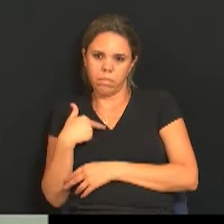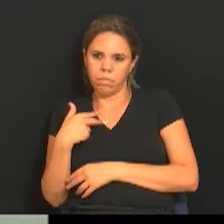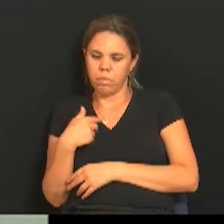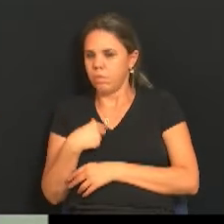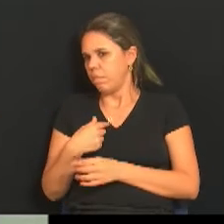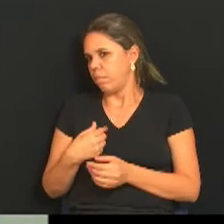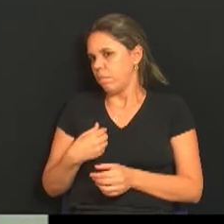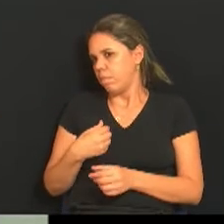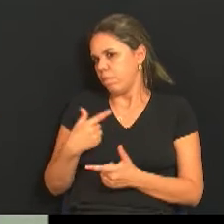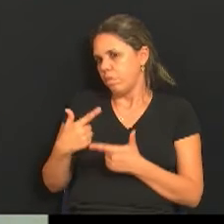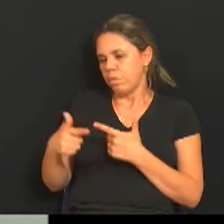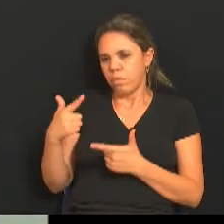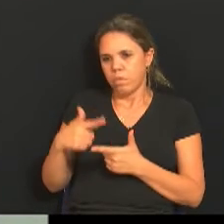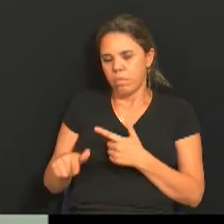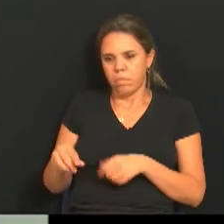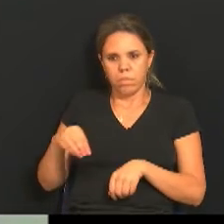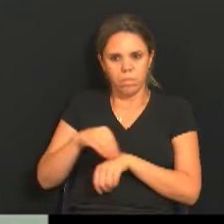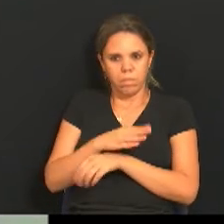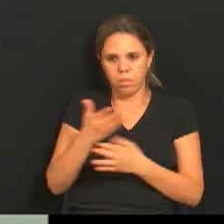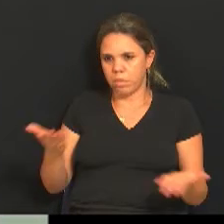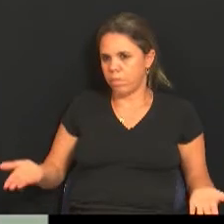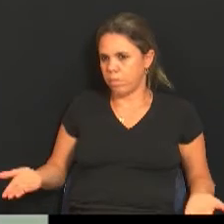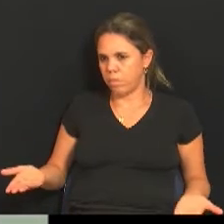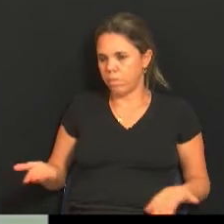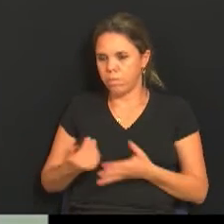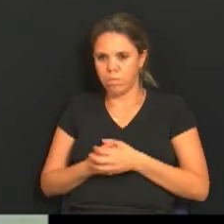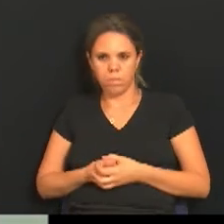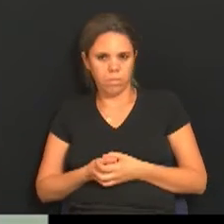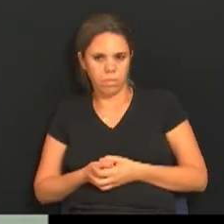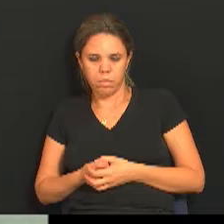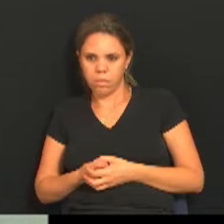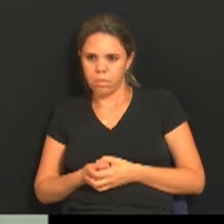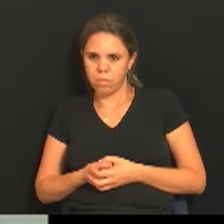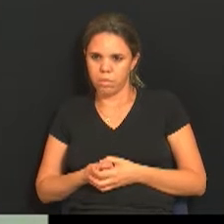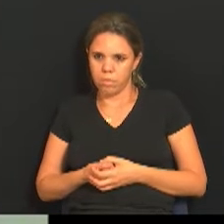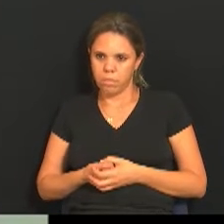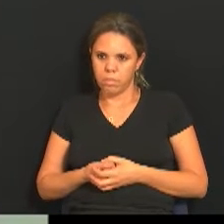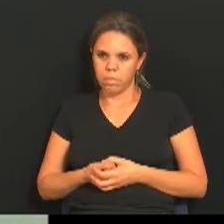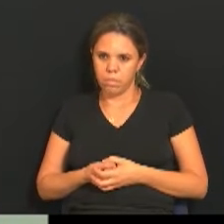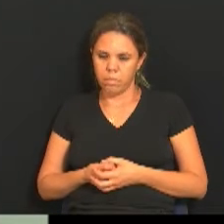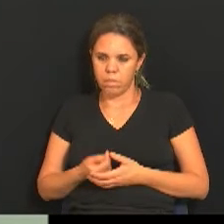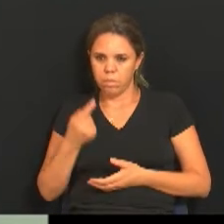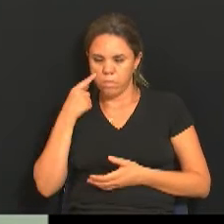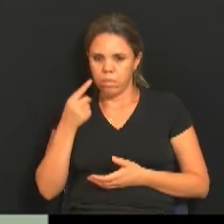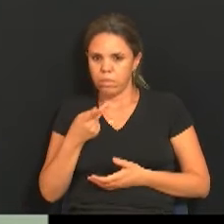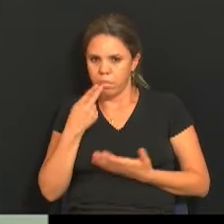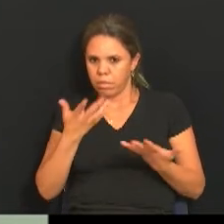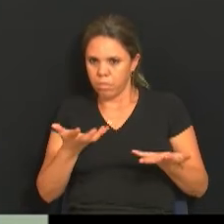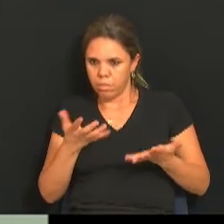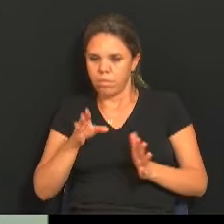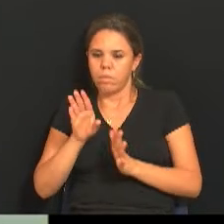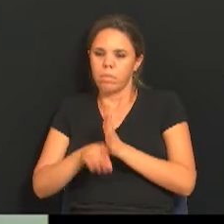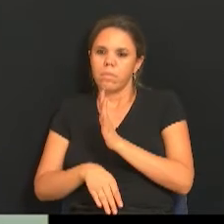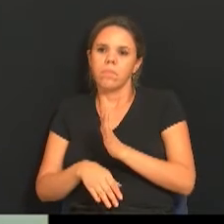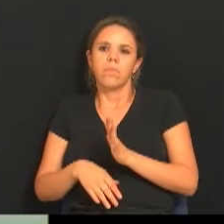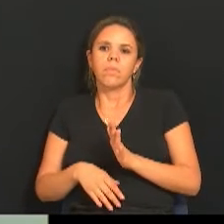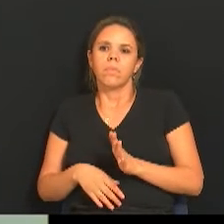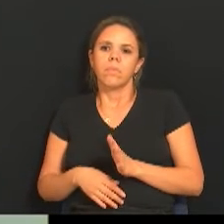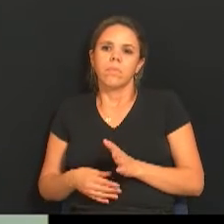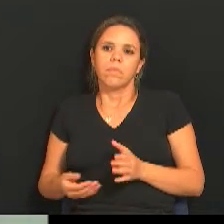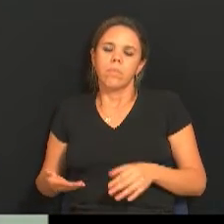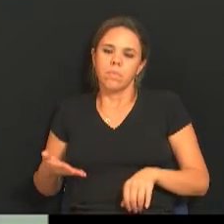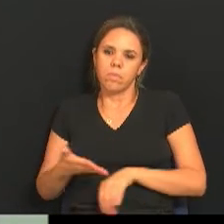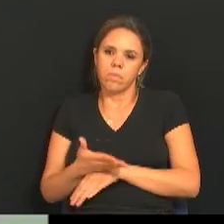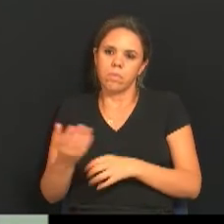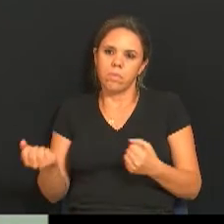outros municípios para trazer para cá o que, de fato, né, a gente tem que olhar e falar assim, a gente quer fazer essa